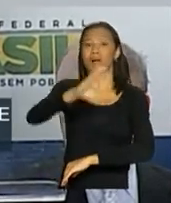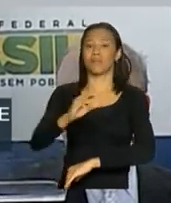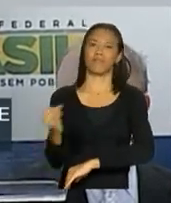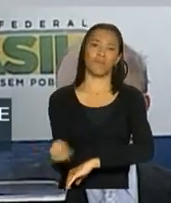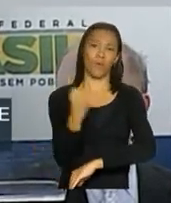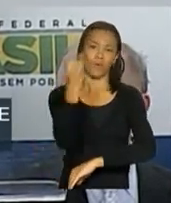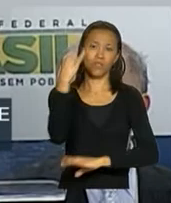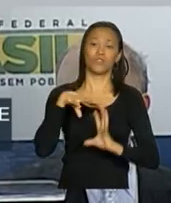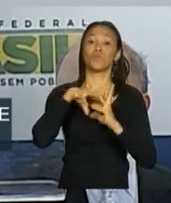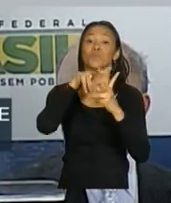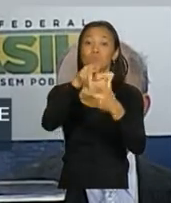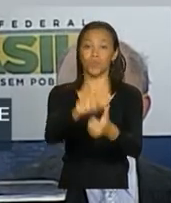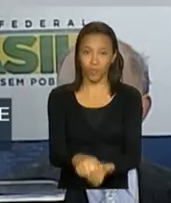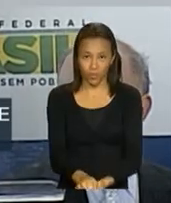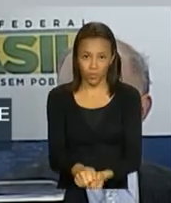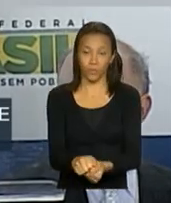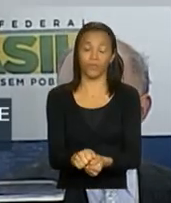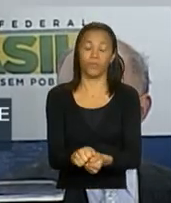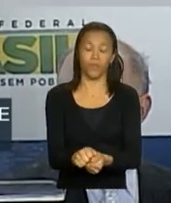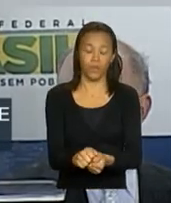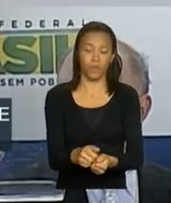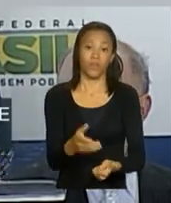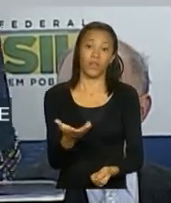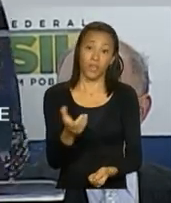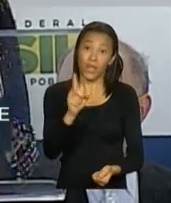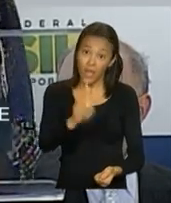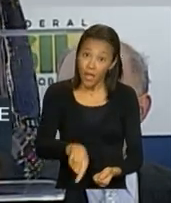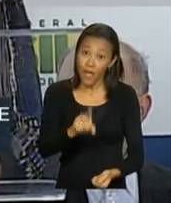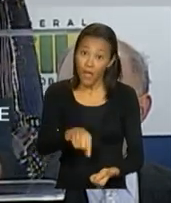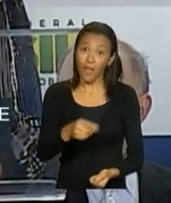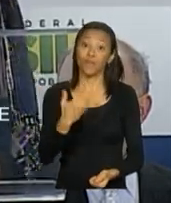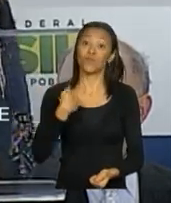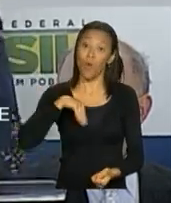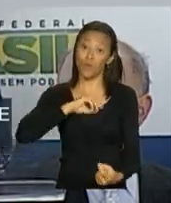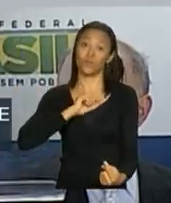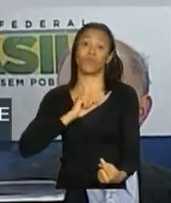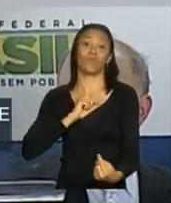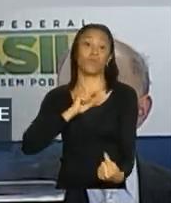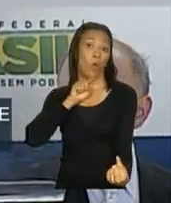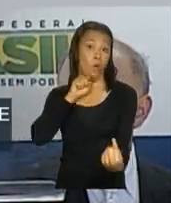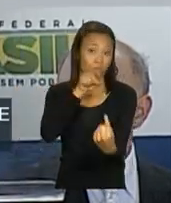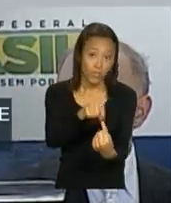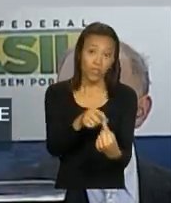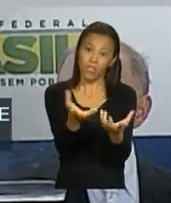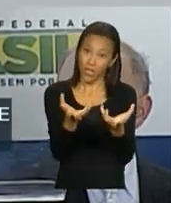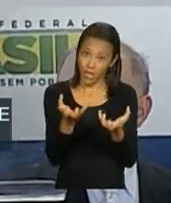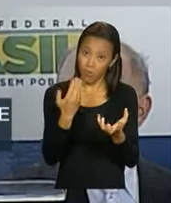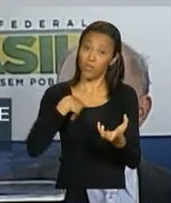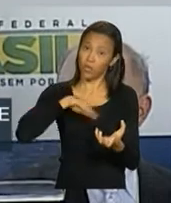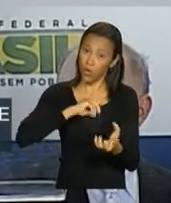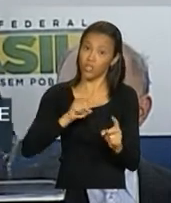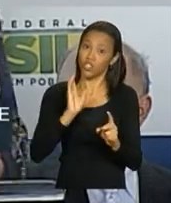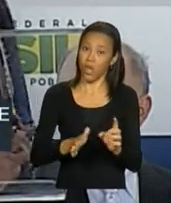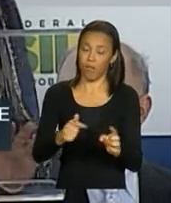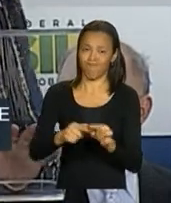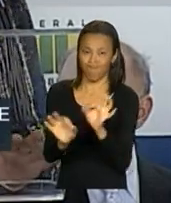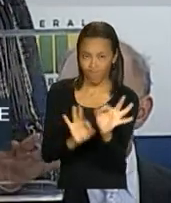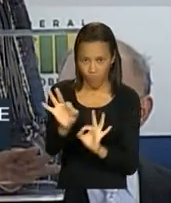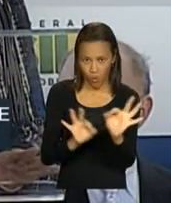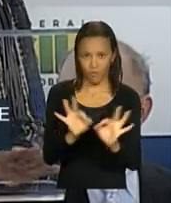do mundo como que nós como é o que é a nosso objetivo como o que nós planejamos